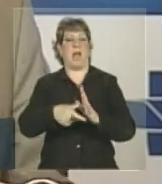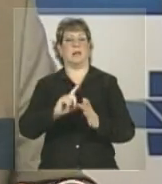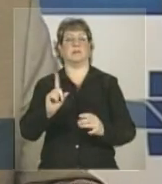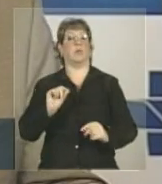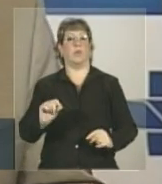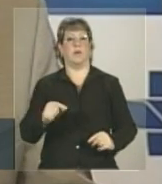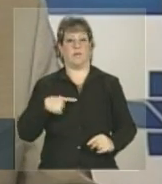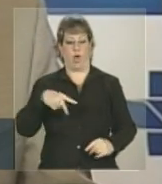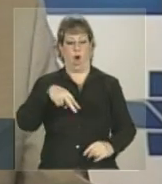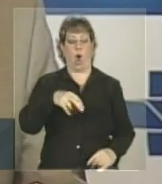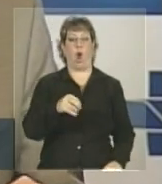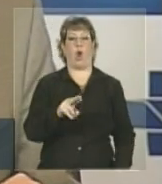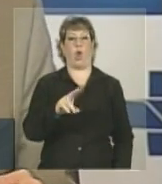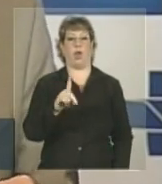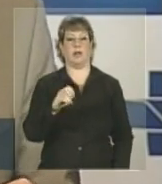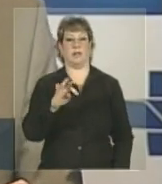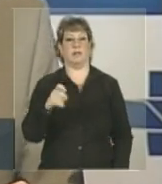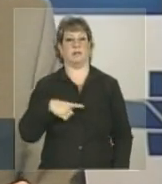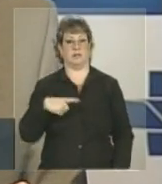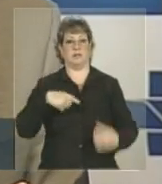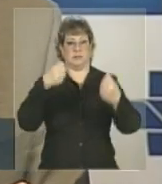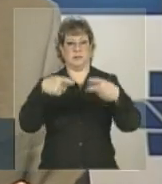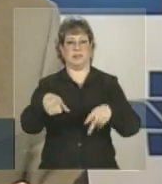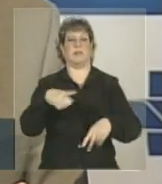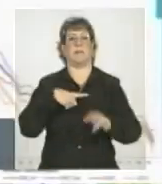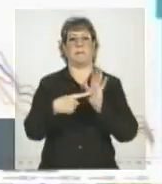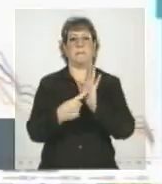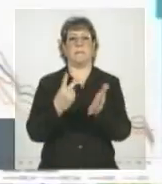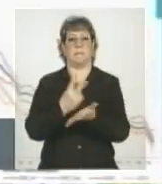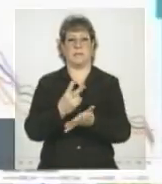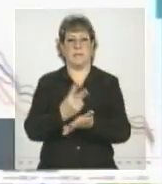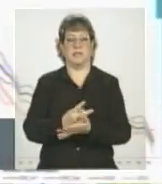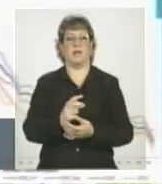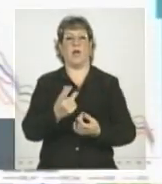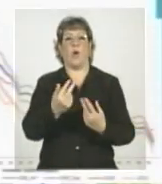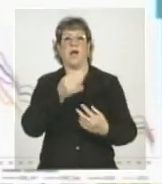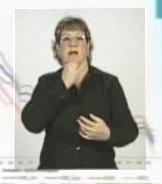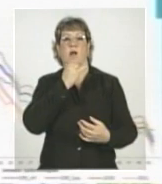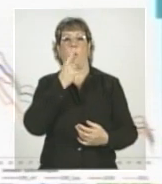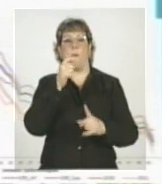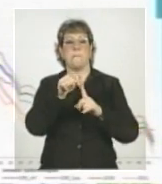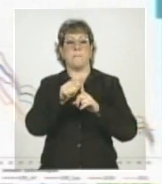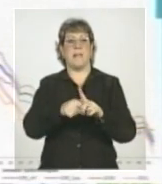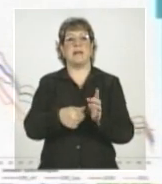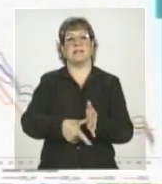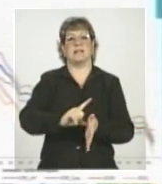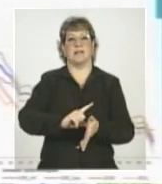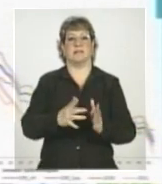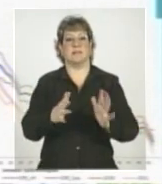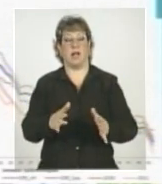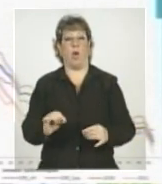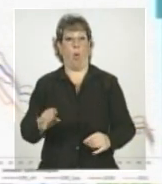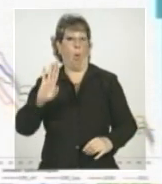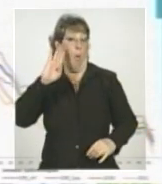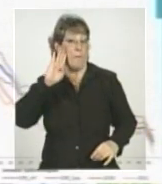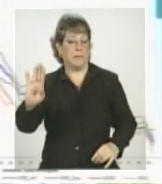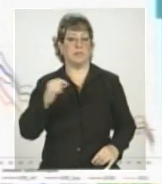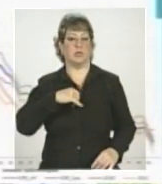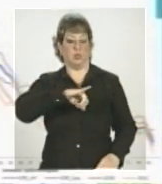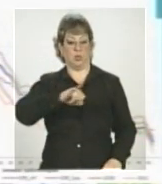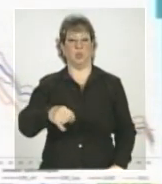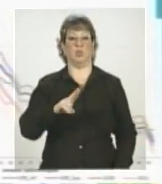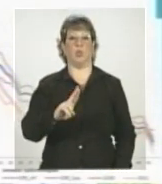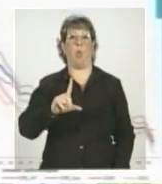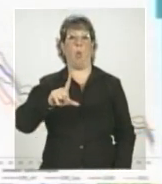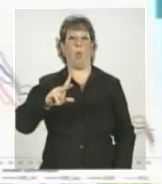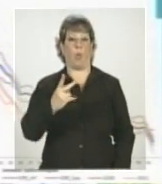que está embaixo, é o mesmo quadro, né? Tem um deslocamento também como se fosse um mês antes. Ou seja, a média, o pico acontece em julho para